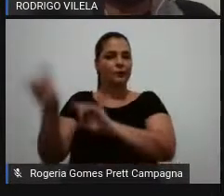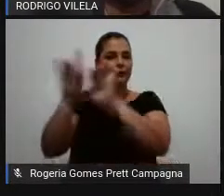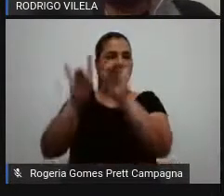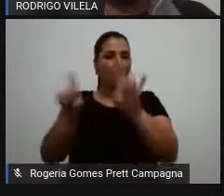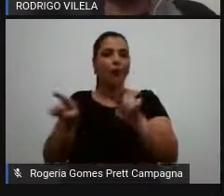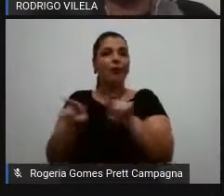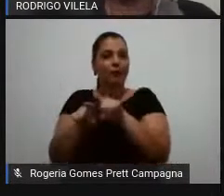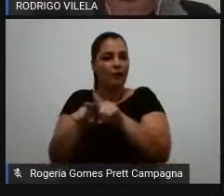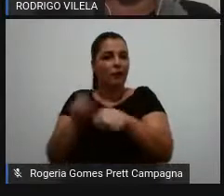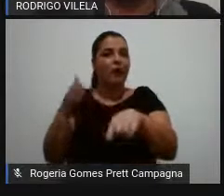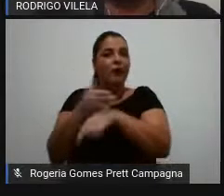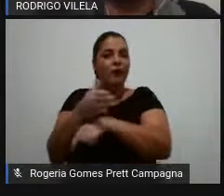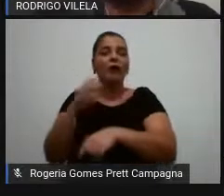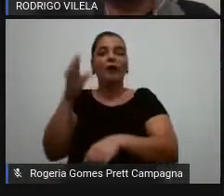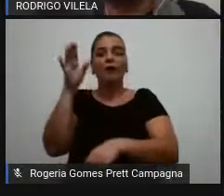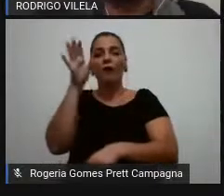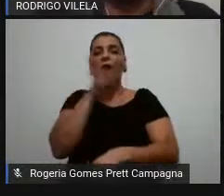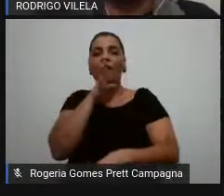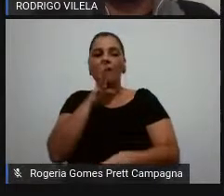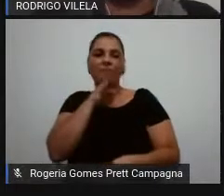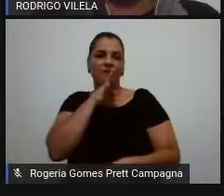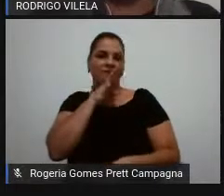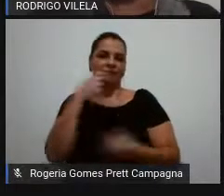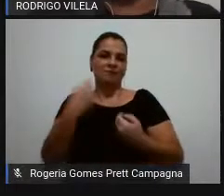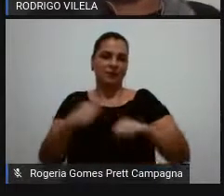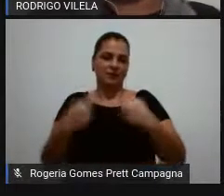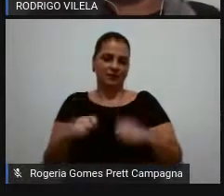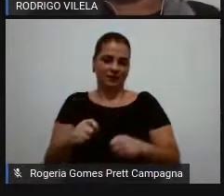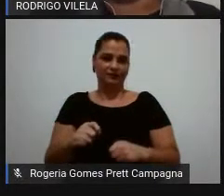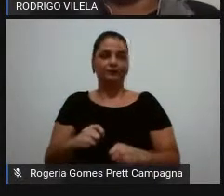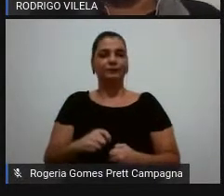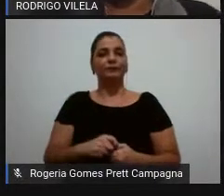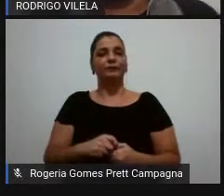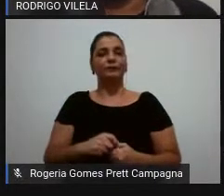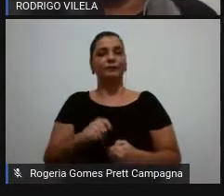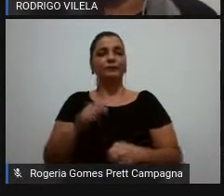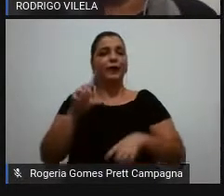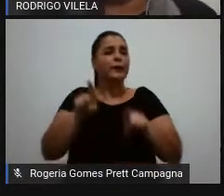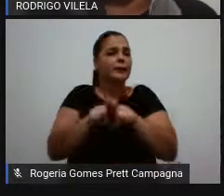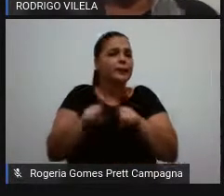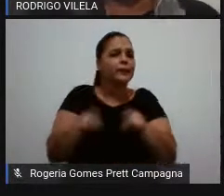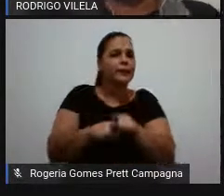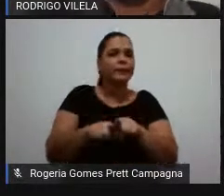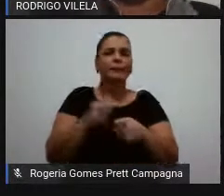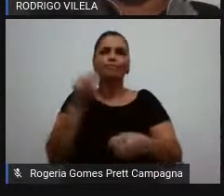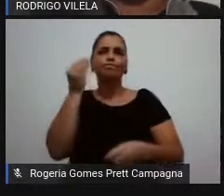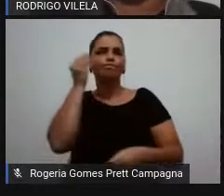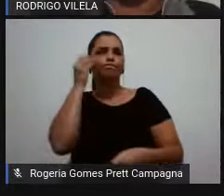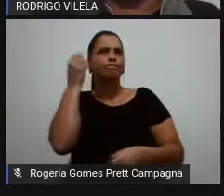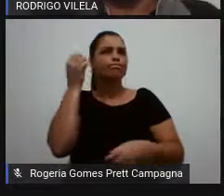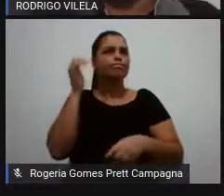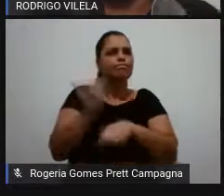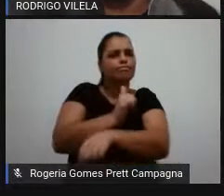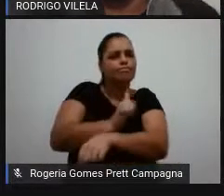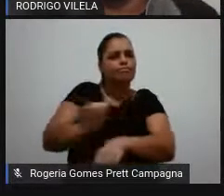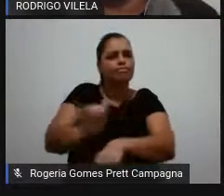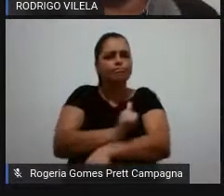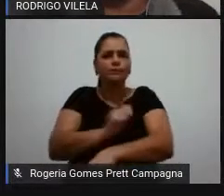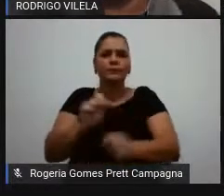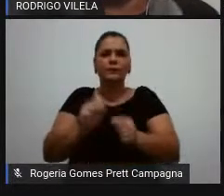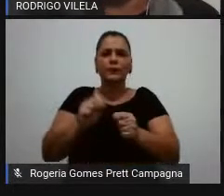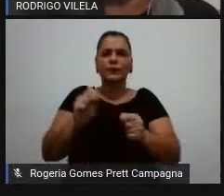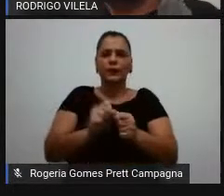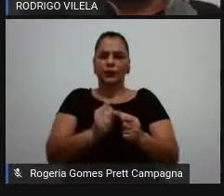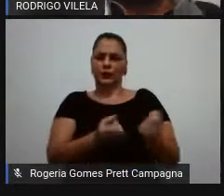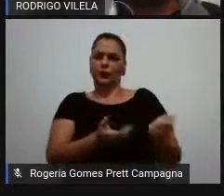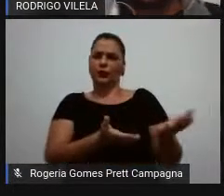essa informação, a esse conhecimento, né? E nós buscamos também fazer essa adaptação do nosso plano de ação, do programa Jovem de